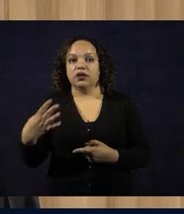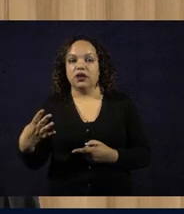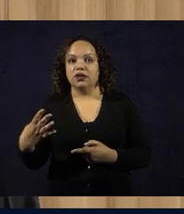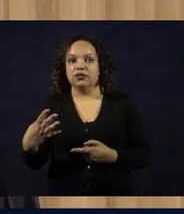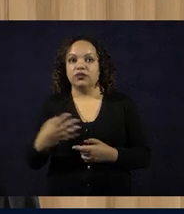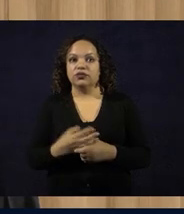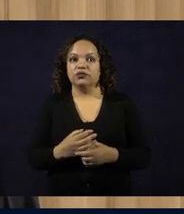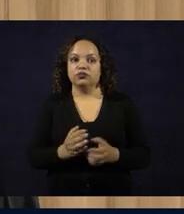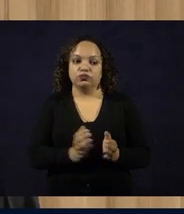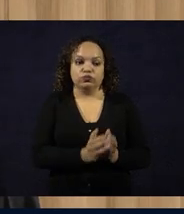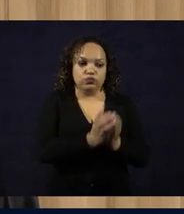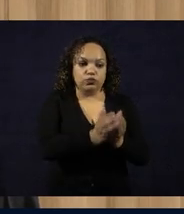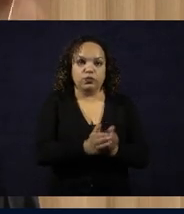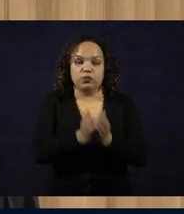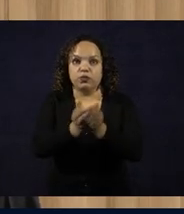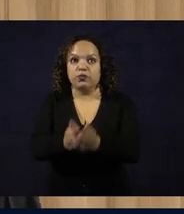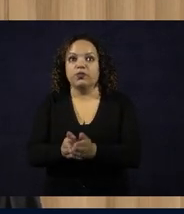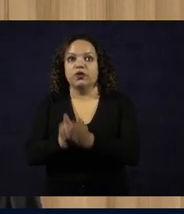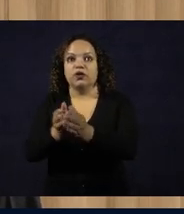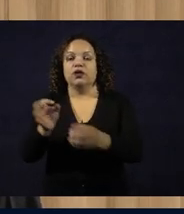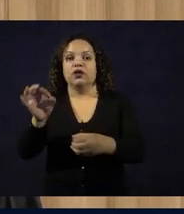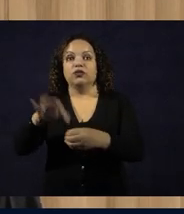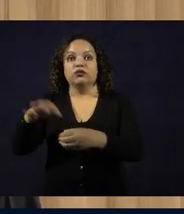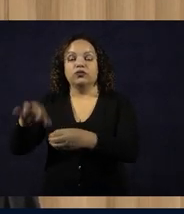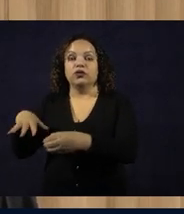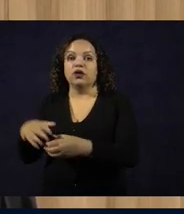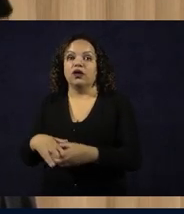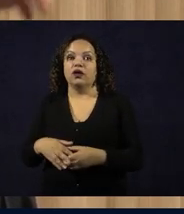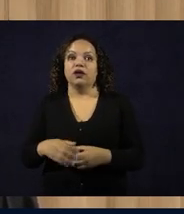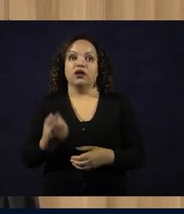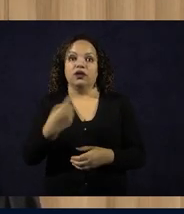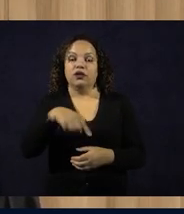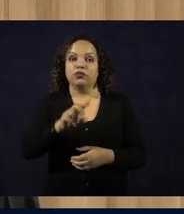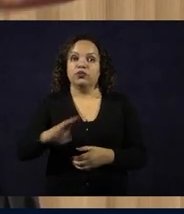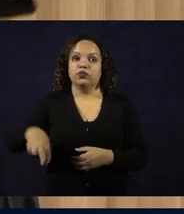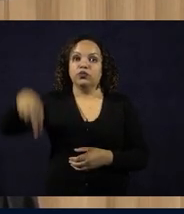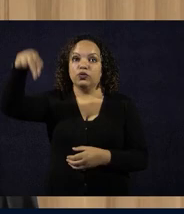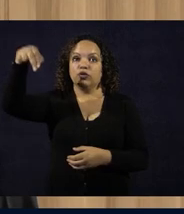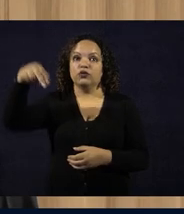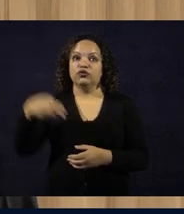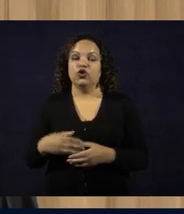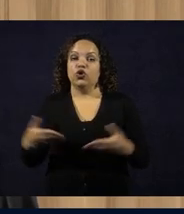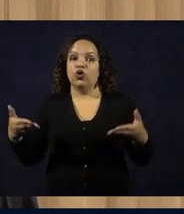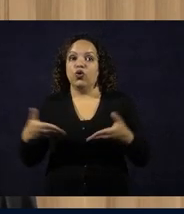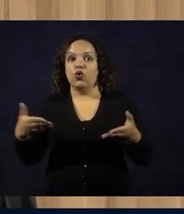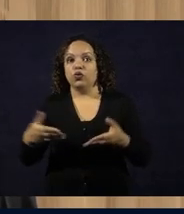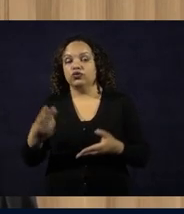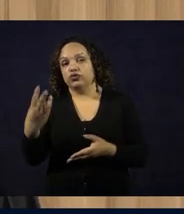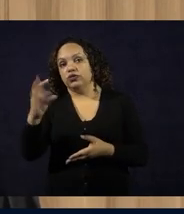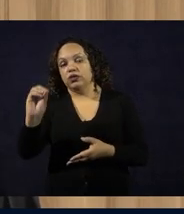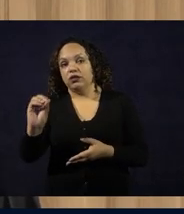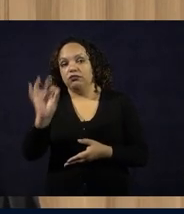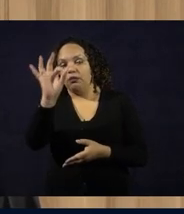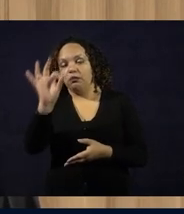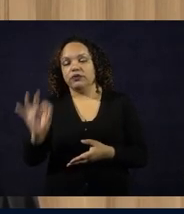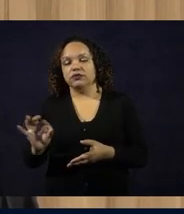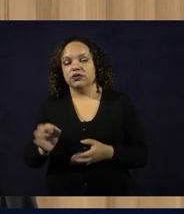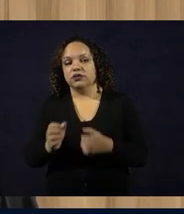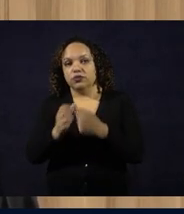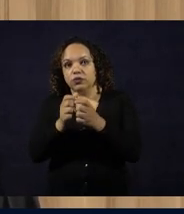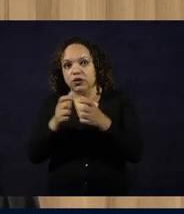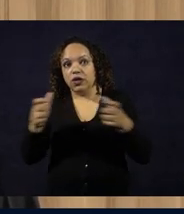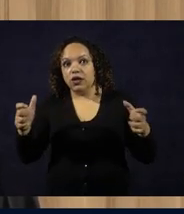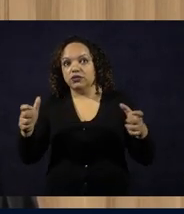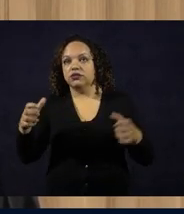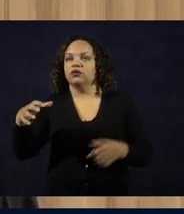das exportações brasileiras digam isso aí é pelo ar pro norte hoje são 30%. e o Brasil cresceu muito de lá para cá então ou seja